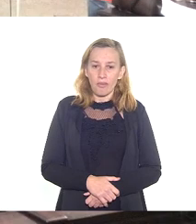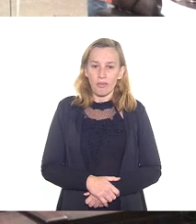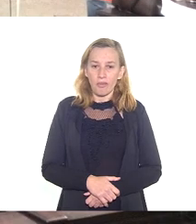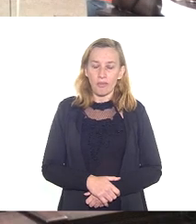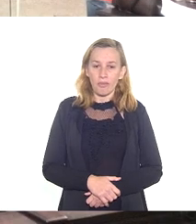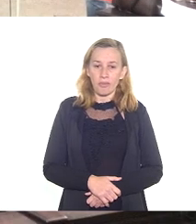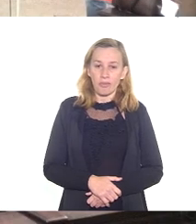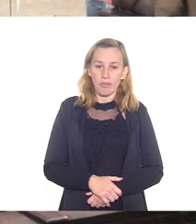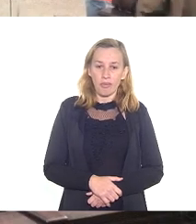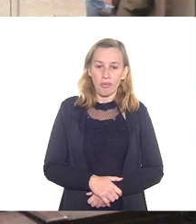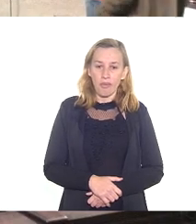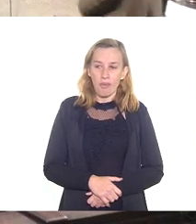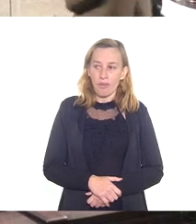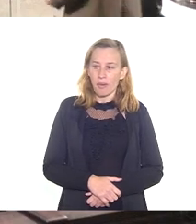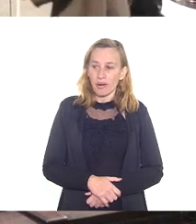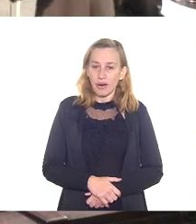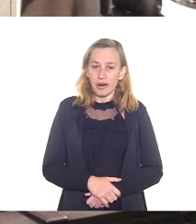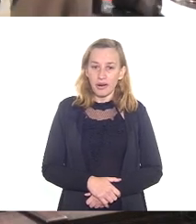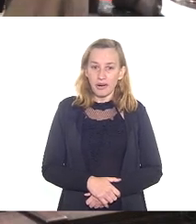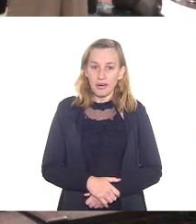Então, para emitir parecer,